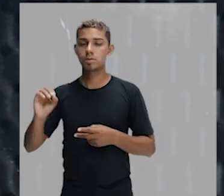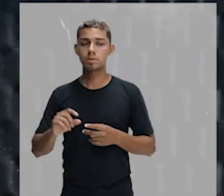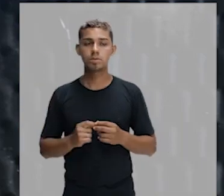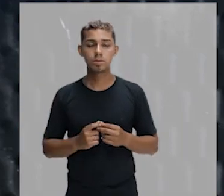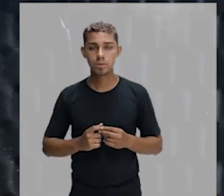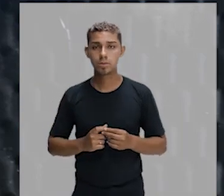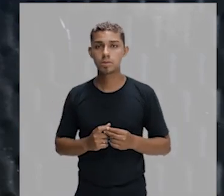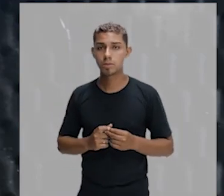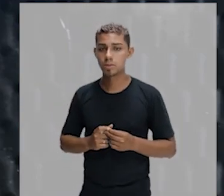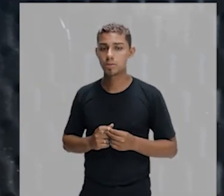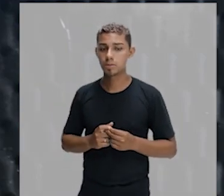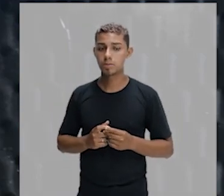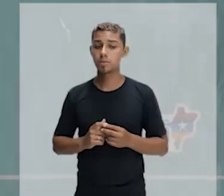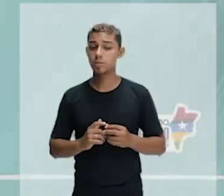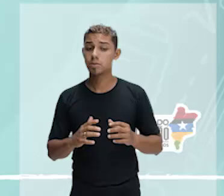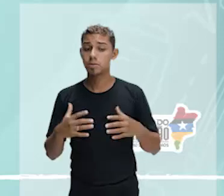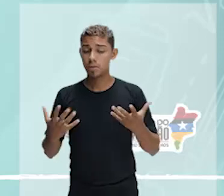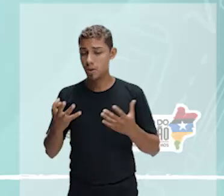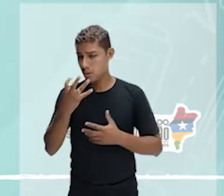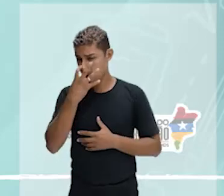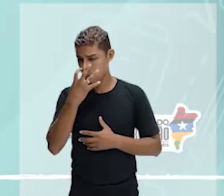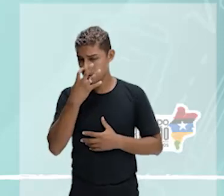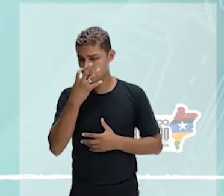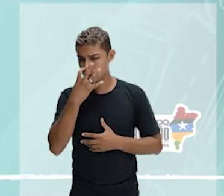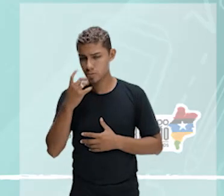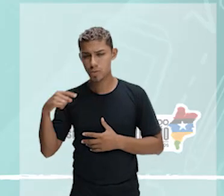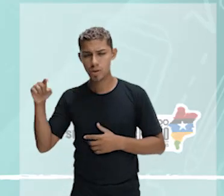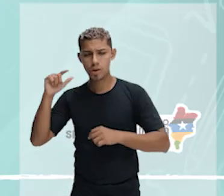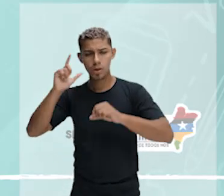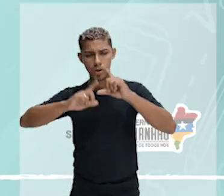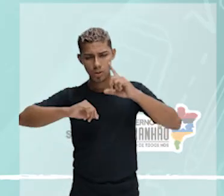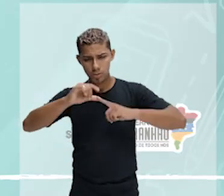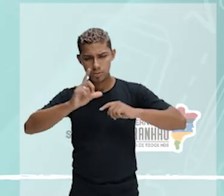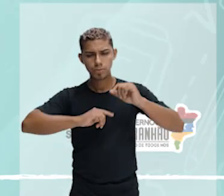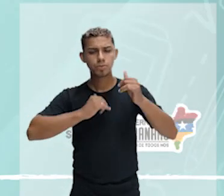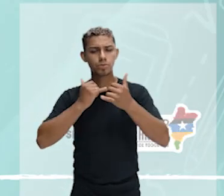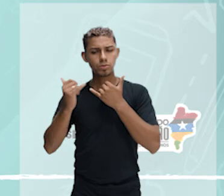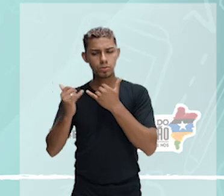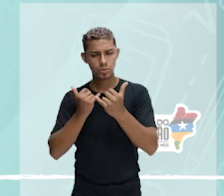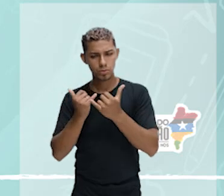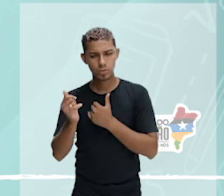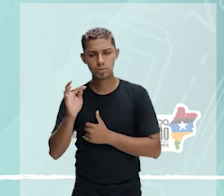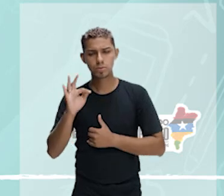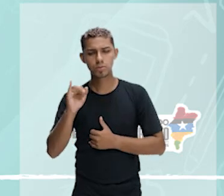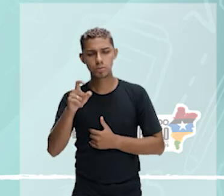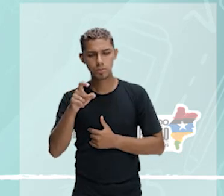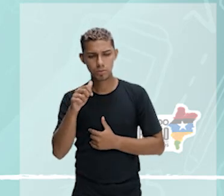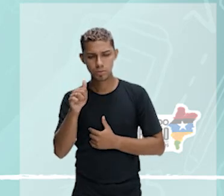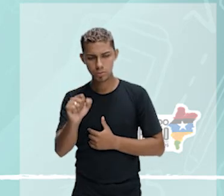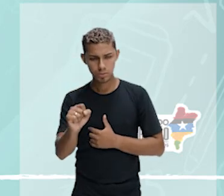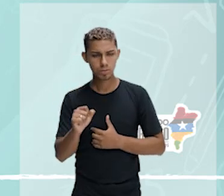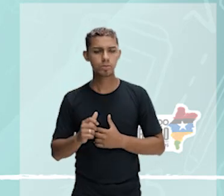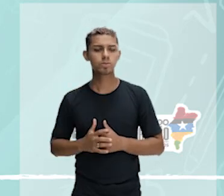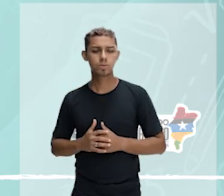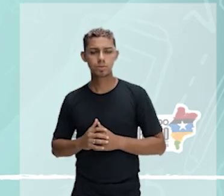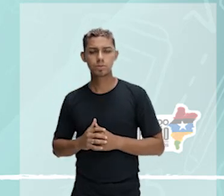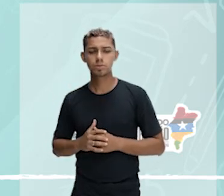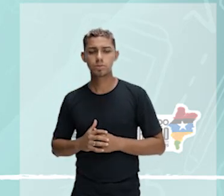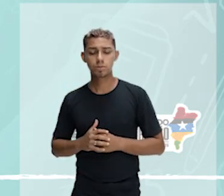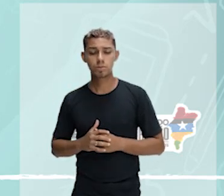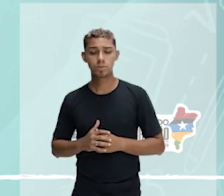Então as constelações, ó, tendo observado que as estrelas pareciam ser fixas, uma